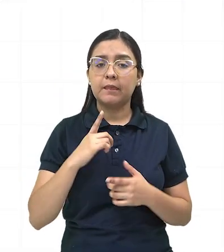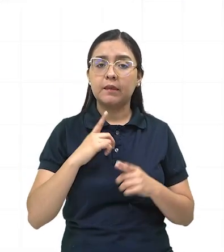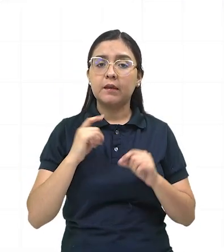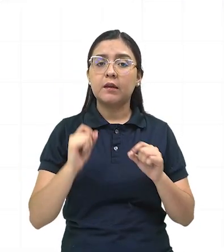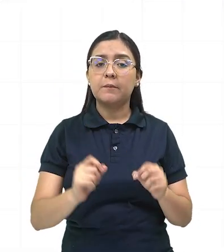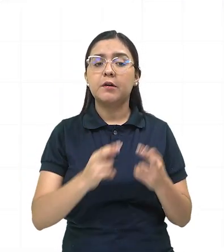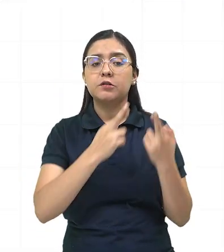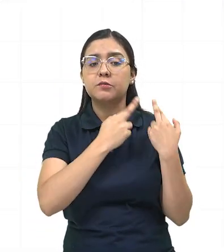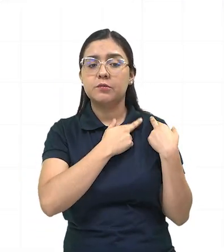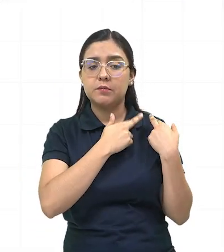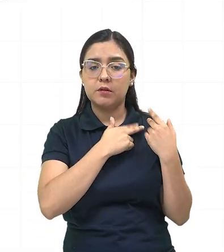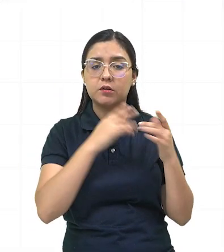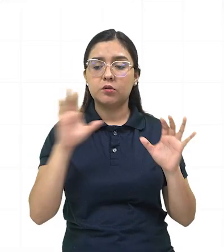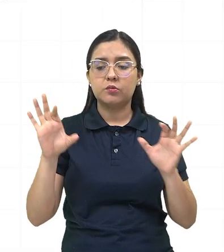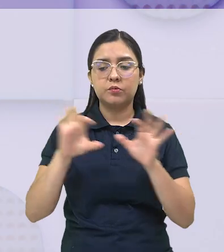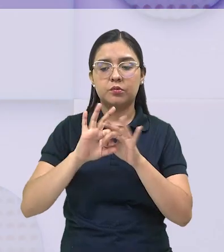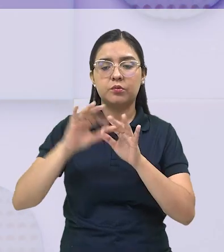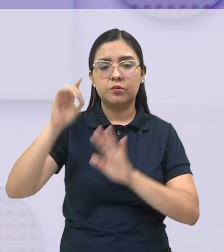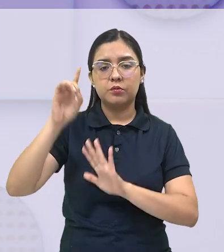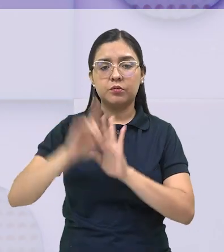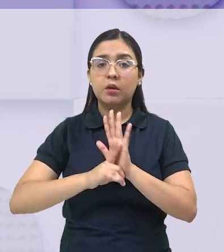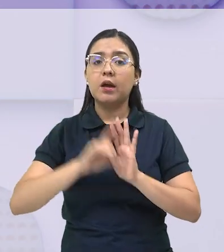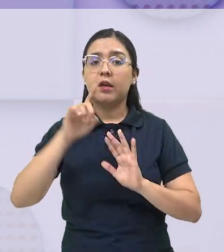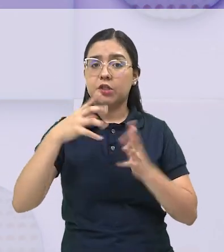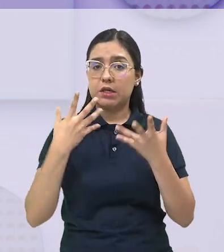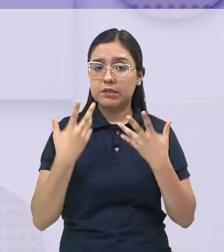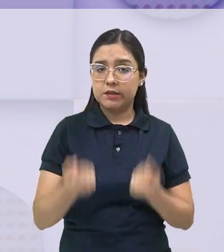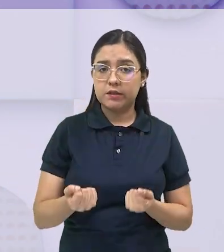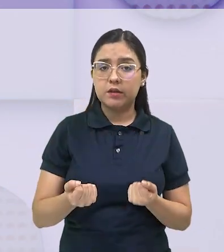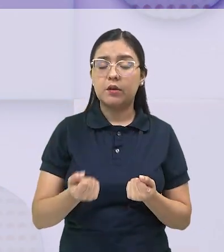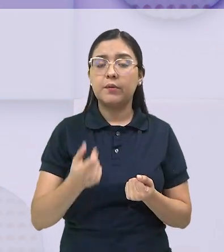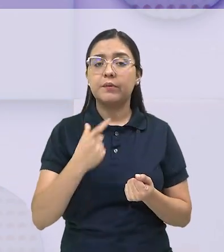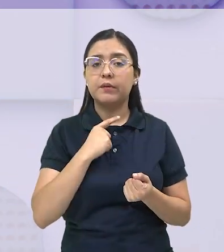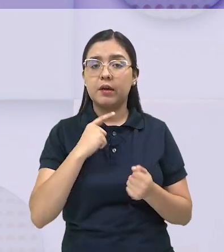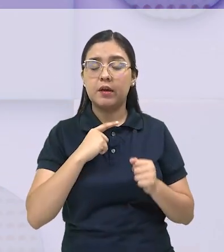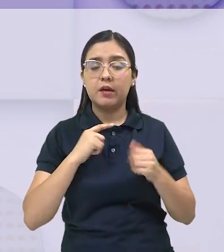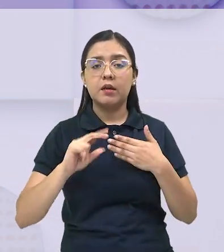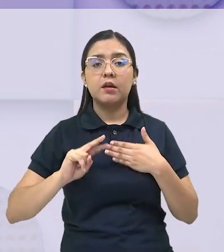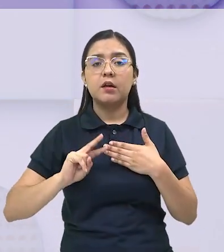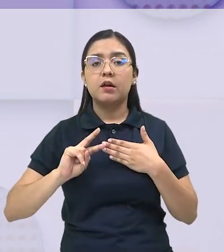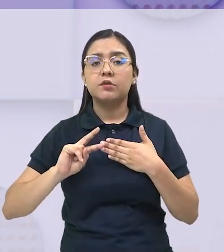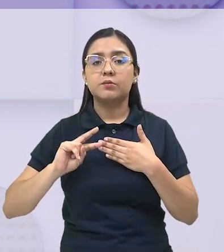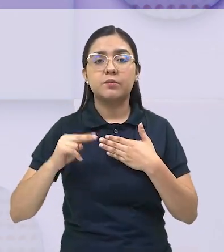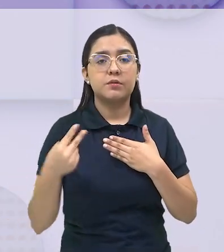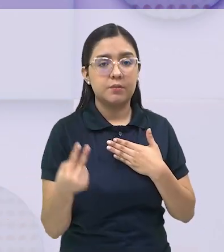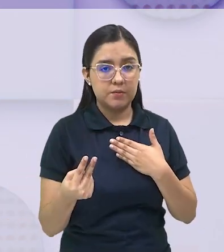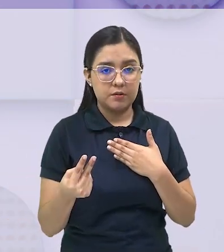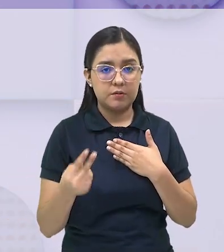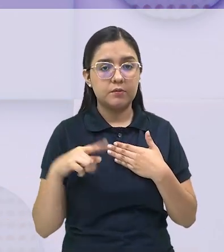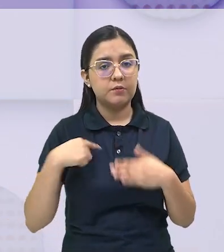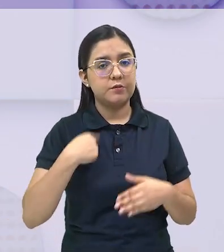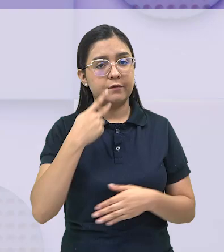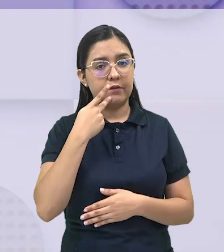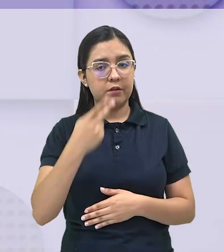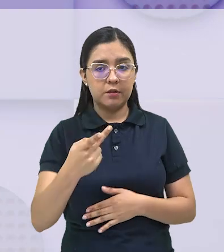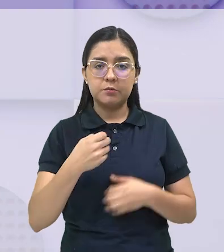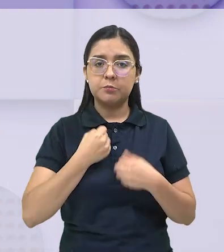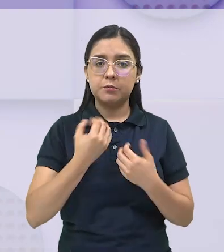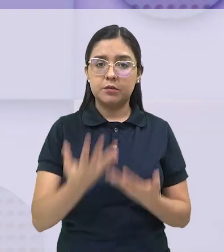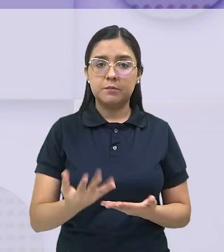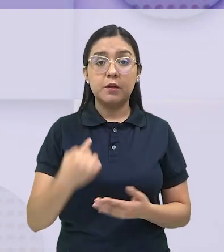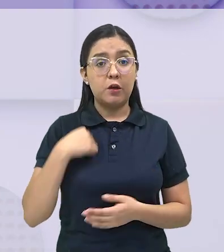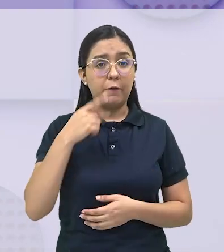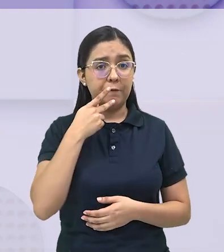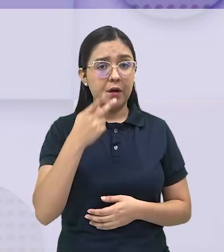obrigação que acompanha o direito, que é de responder por aquilo que nós expressamos, por aquilo que nós falamos.